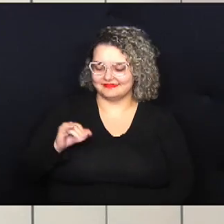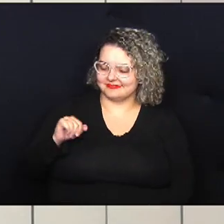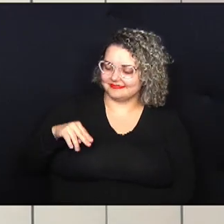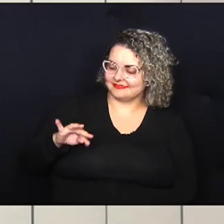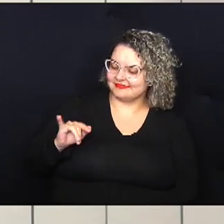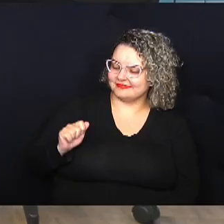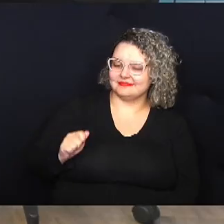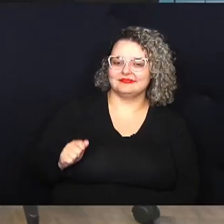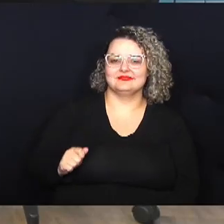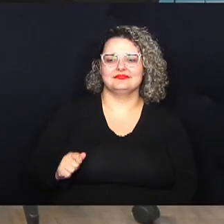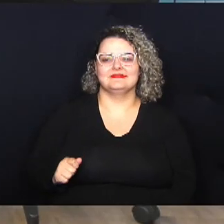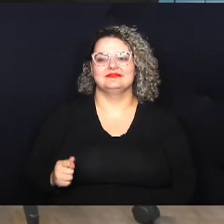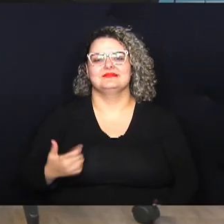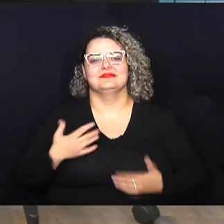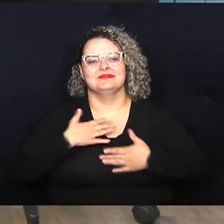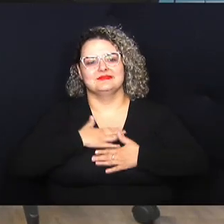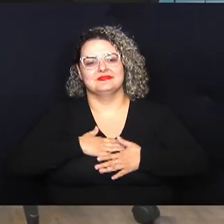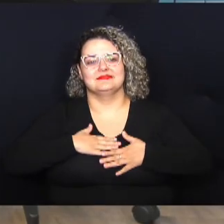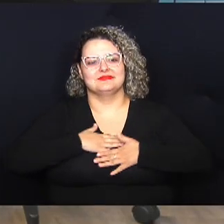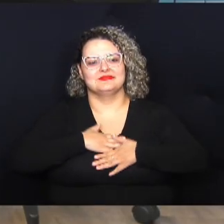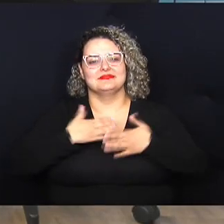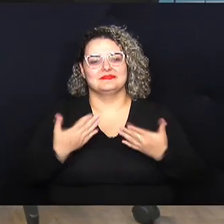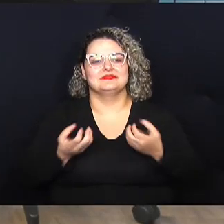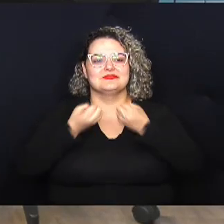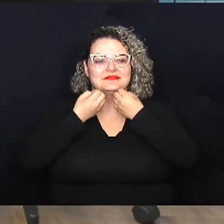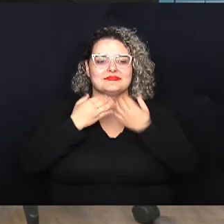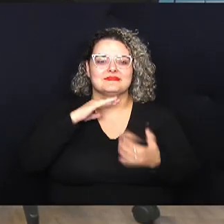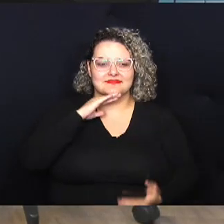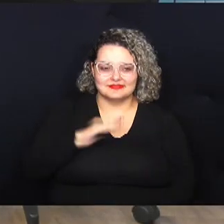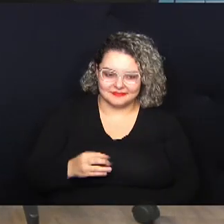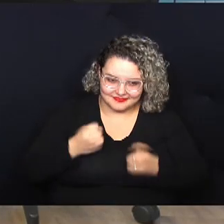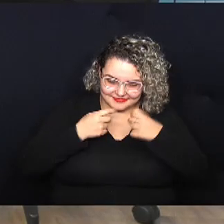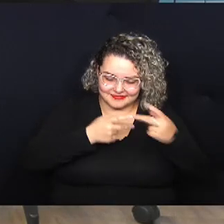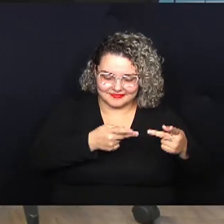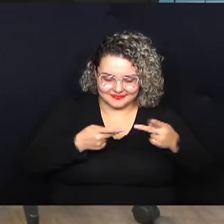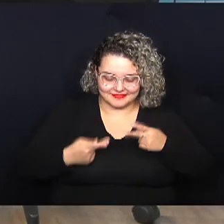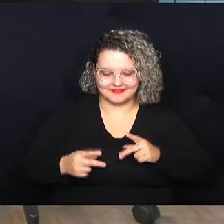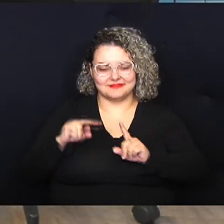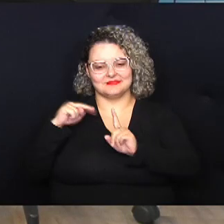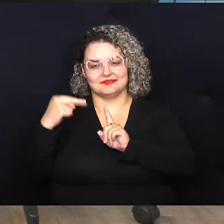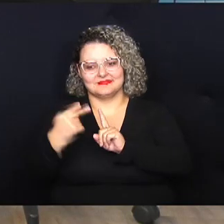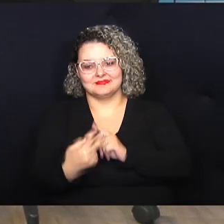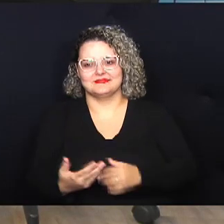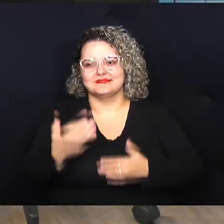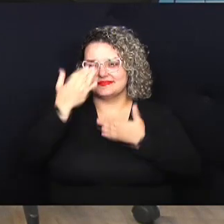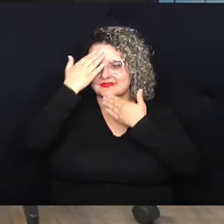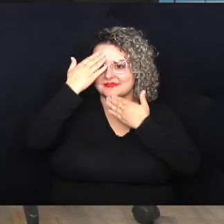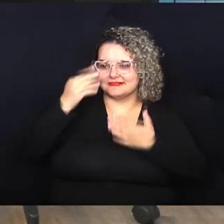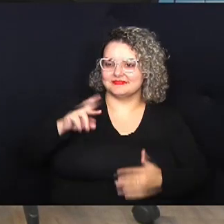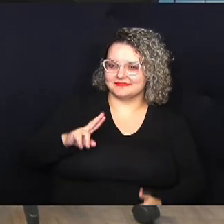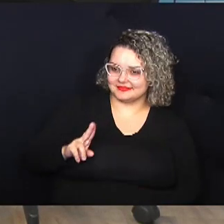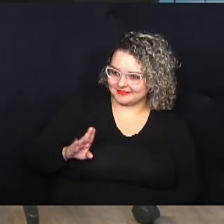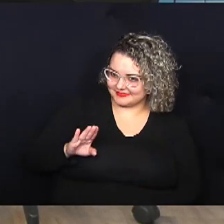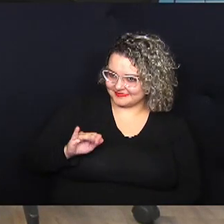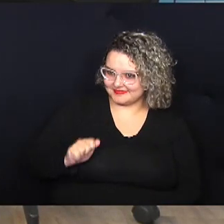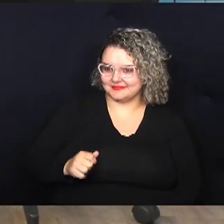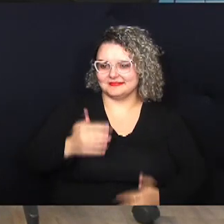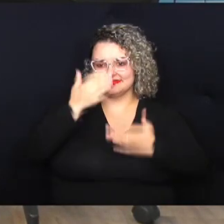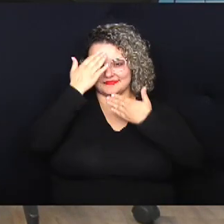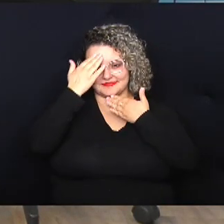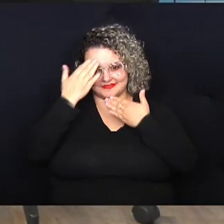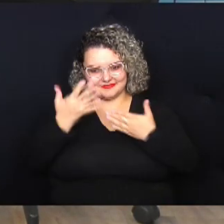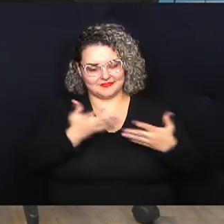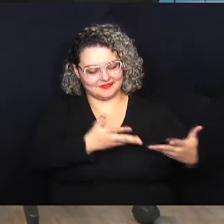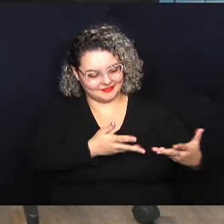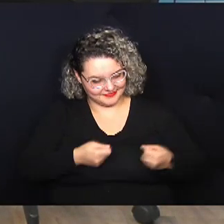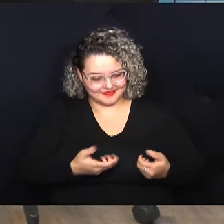Regina Alves. Que satisfação, boa tarde. Seja bem-vindo ao Ponto de Vista. Obrigada, Rúbia. Eu que agradeço o convite, tá? Muito